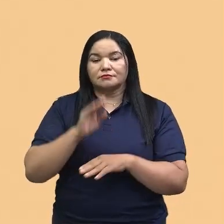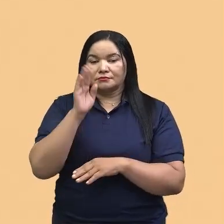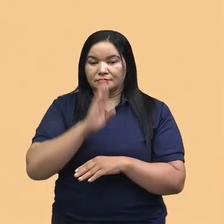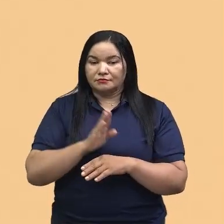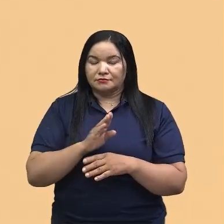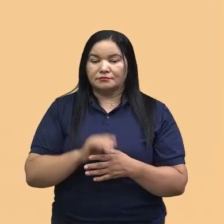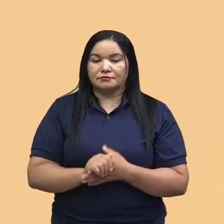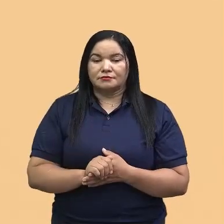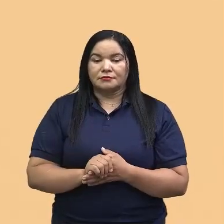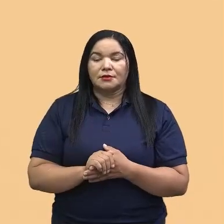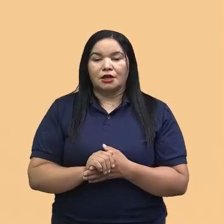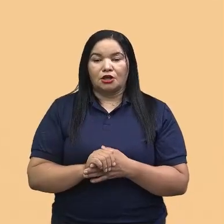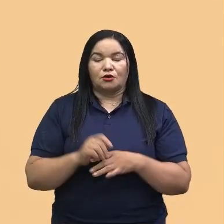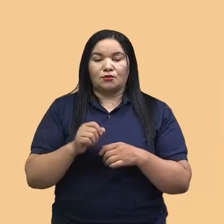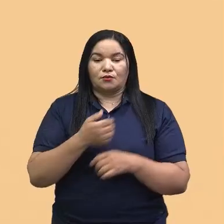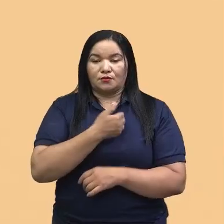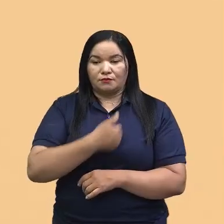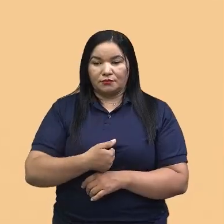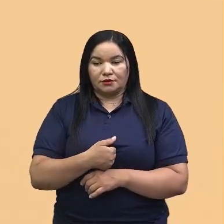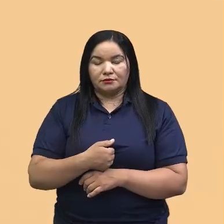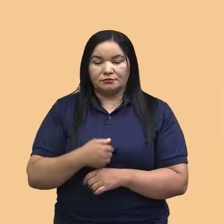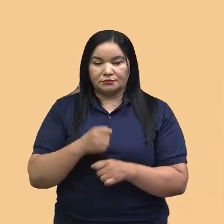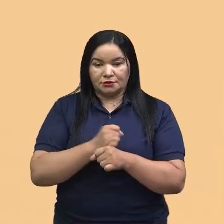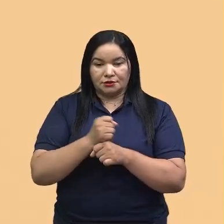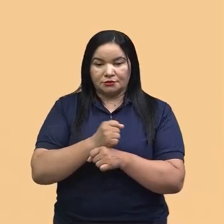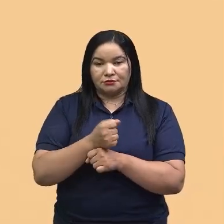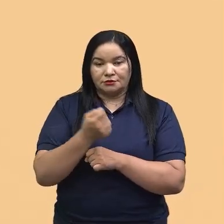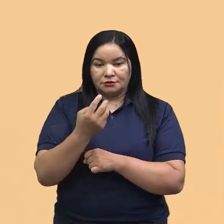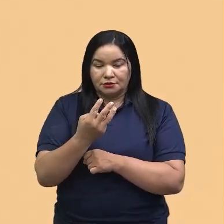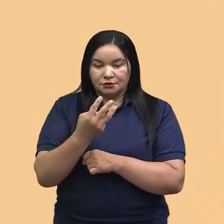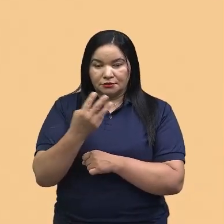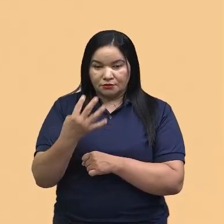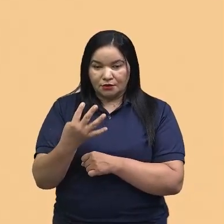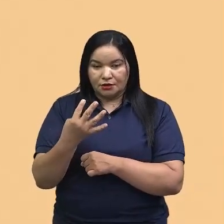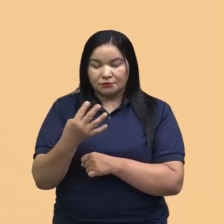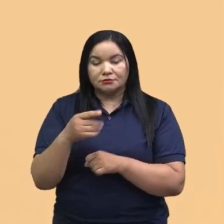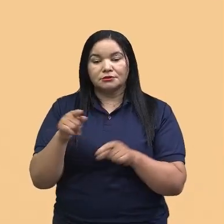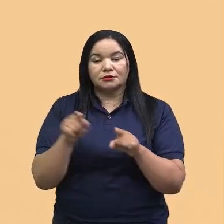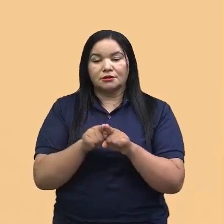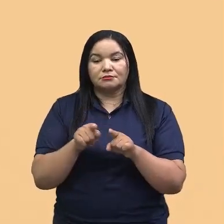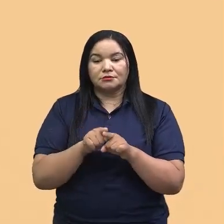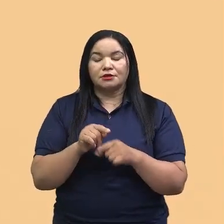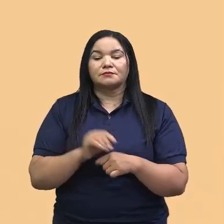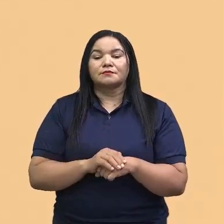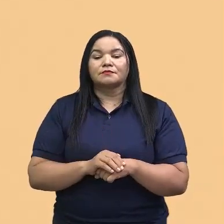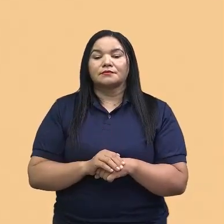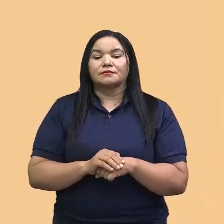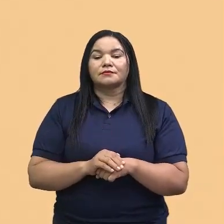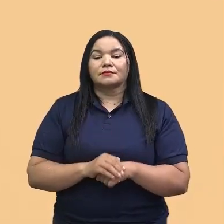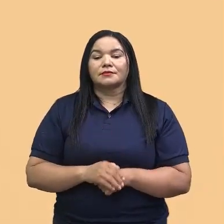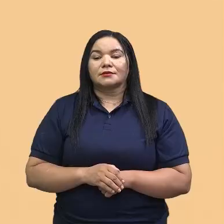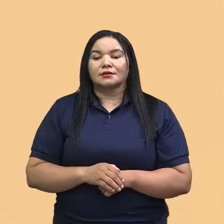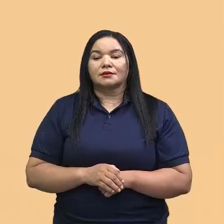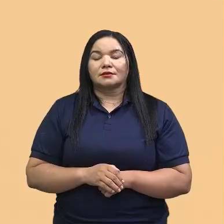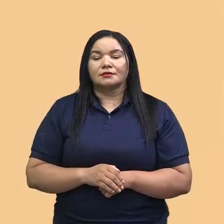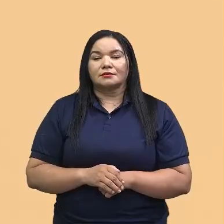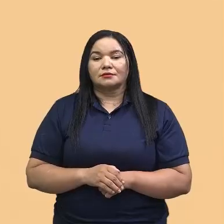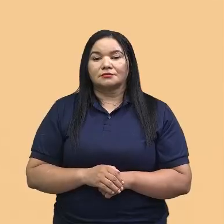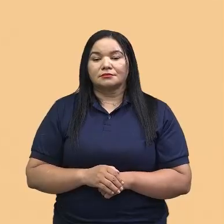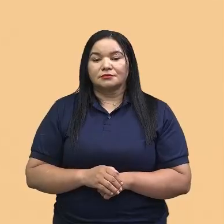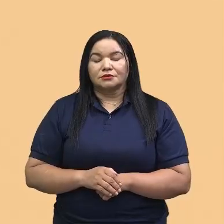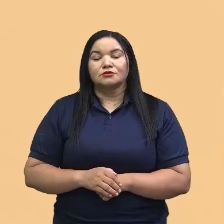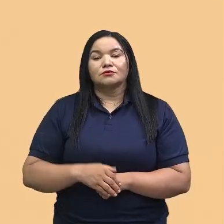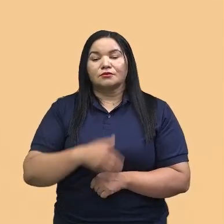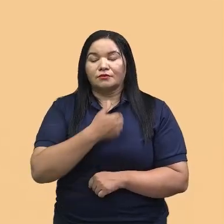de 34, ele também vai passar, esse governo constitucional, ele também vai passar